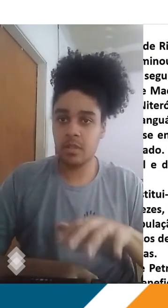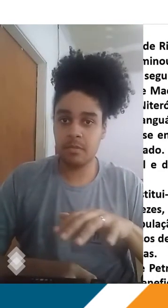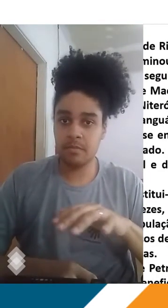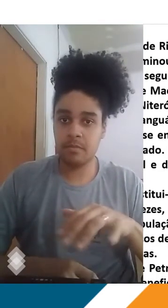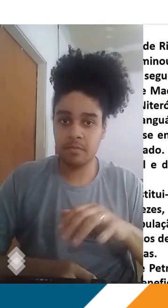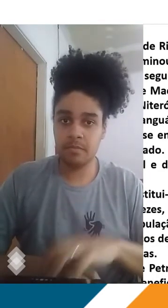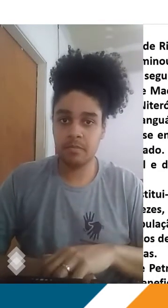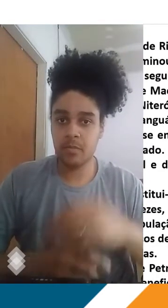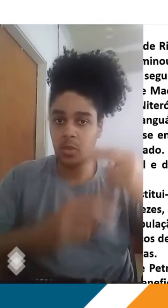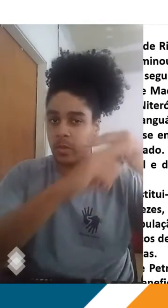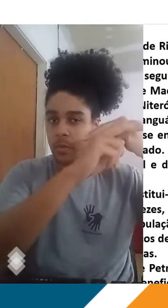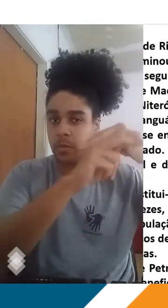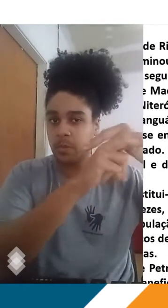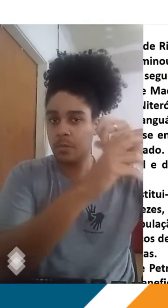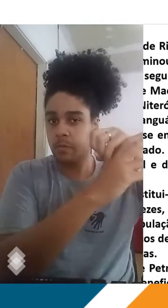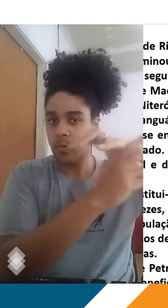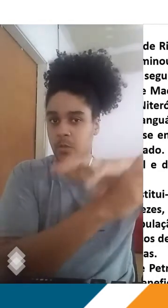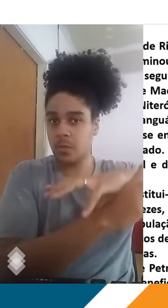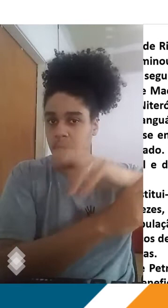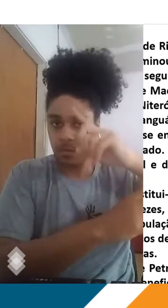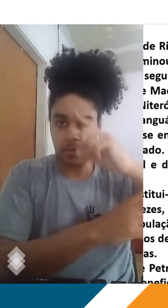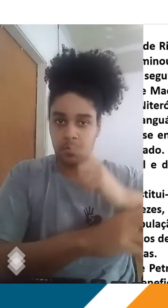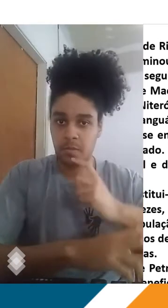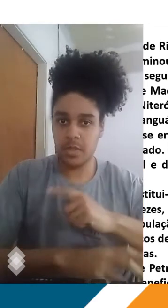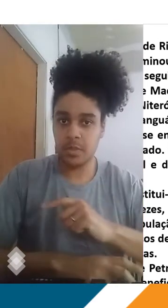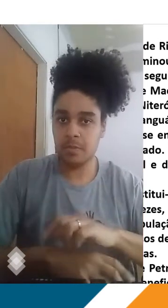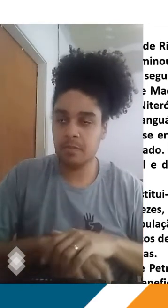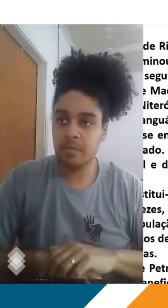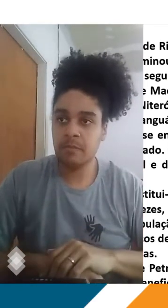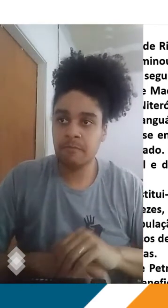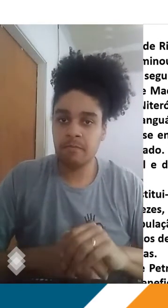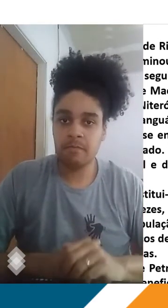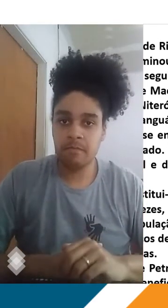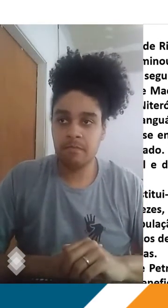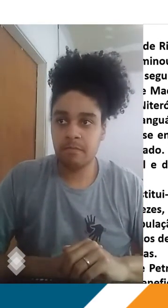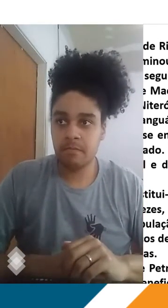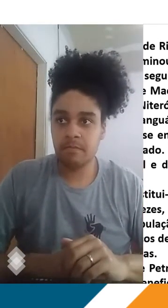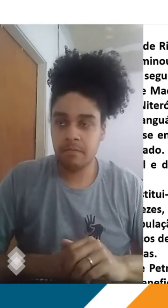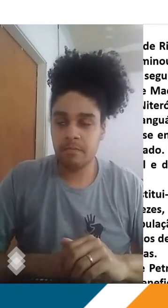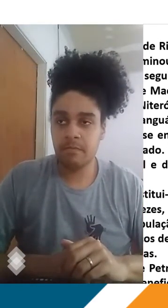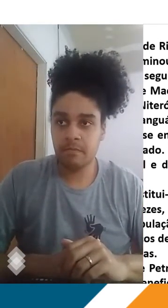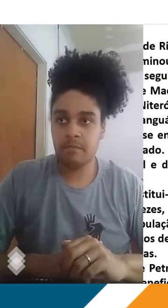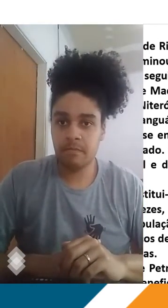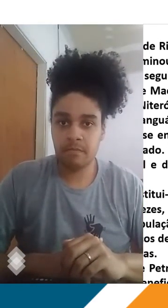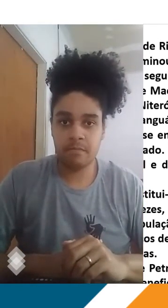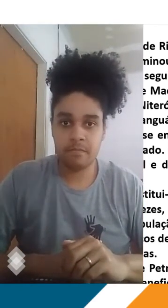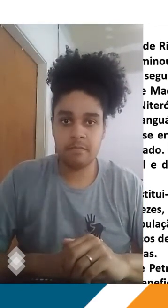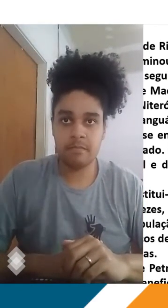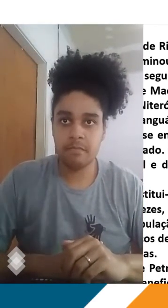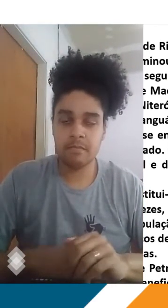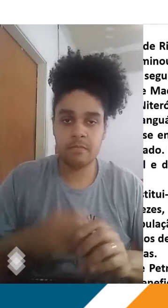imagem aérea mostrando também aí, ilustrando os municípios conurbados. Você não sabe quais são os municípios que compõem a